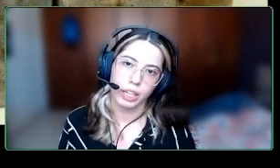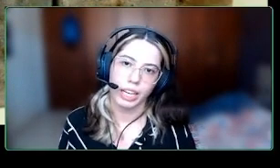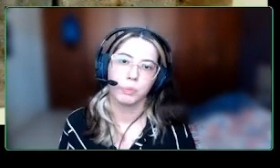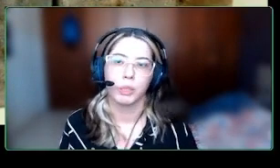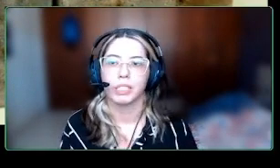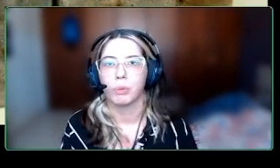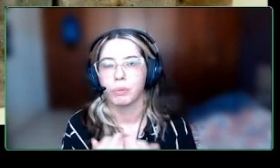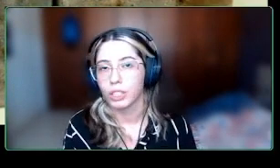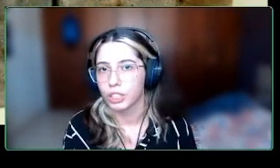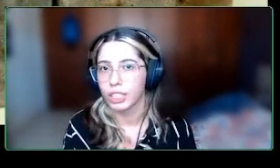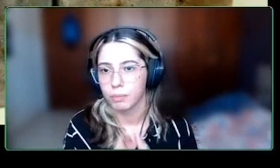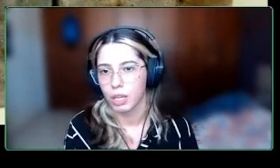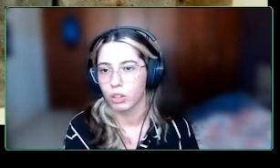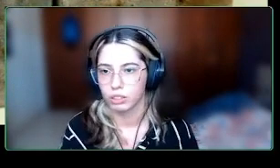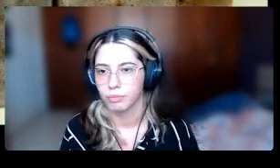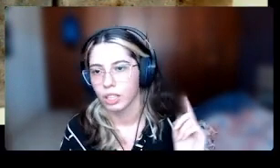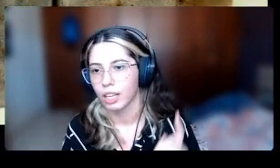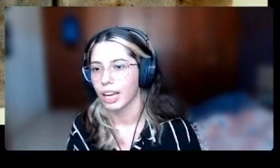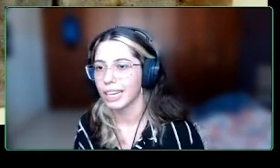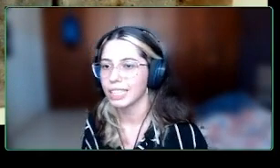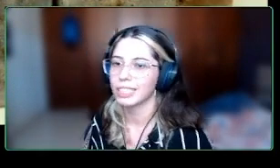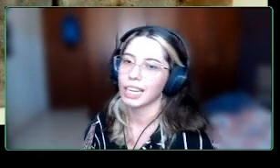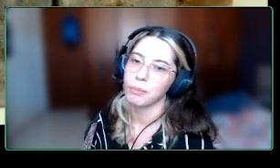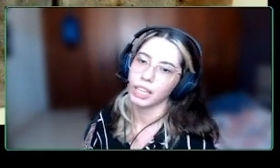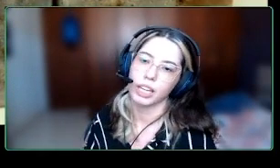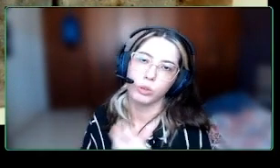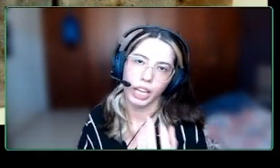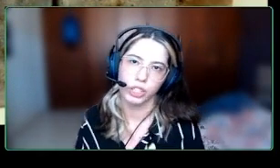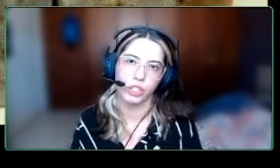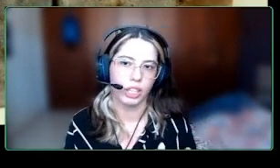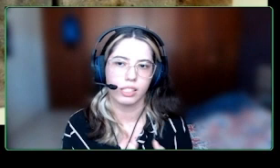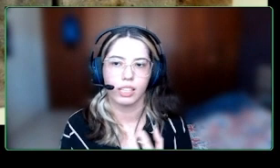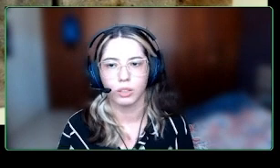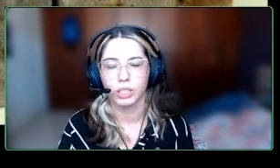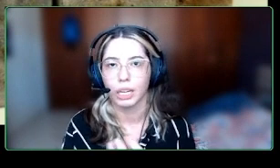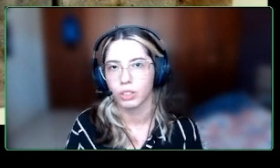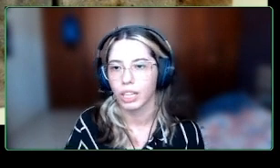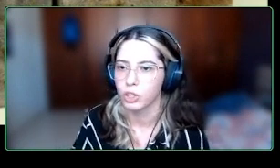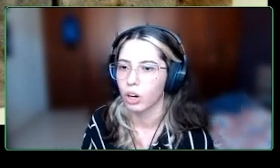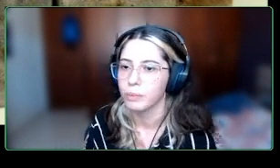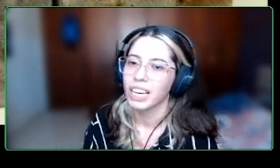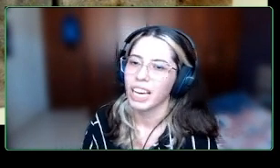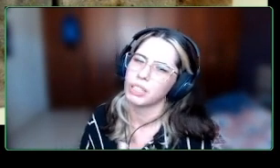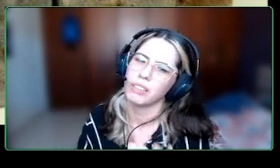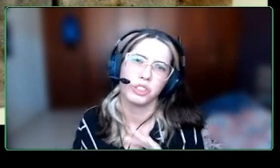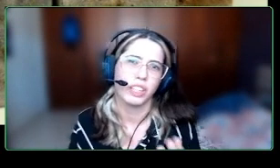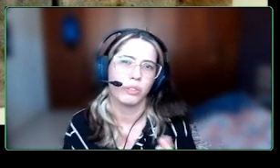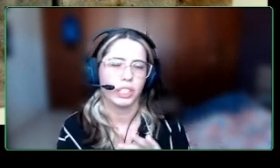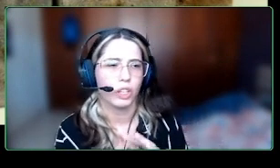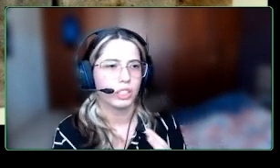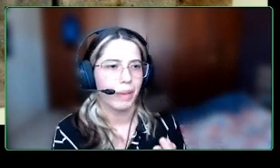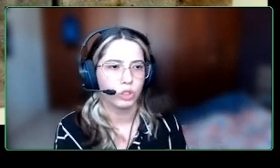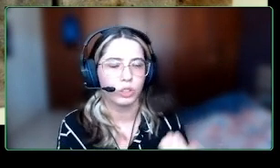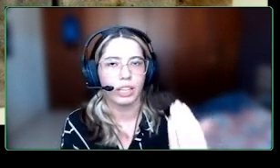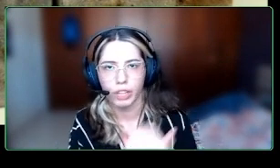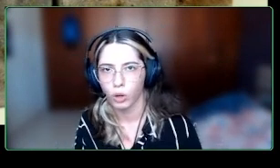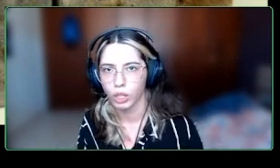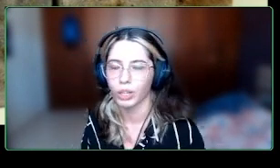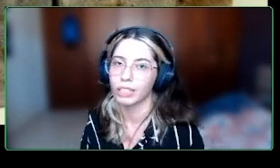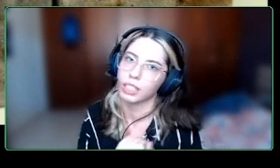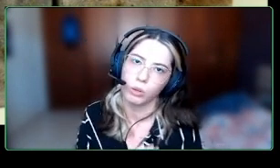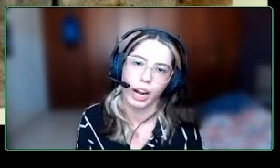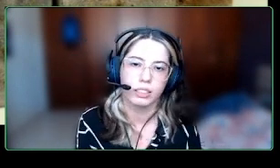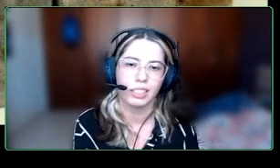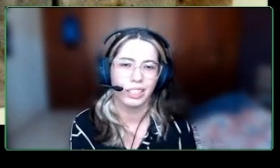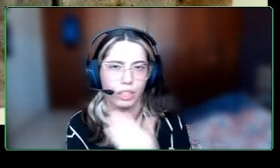não aleatória delas pode apresentar propriedades de rigidez melhores. A linha de cisalhamento, né, o teste de resistência no cisalhamento da linha de cola, ele obteve uns valores médios inferiores